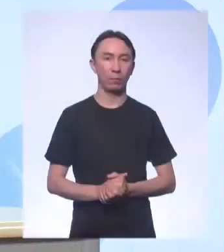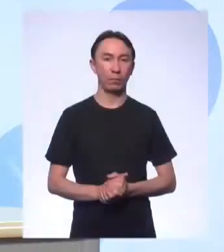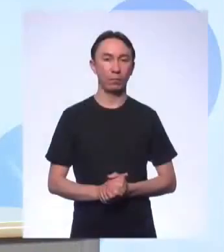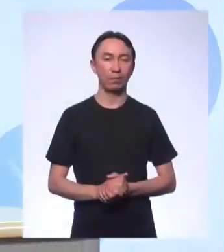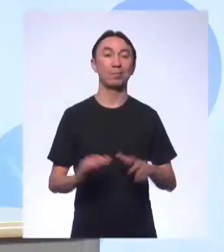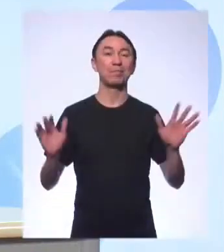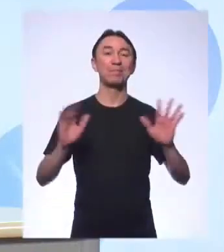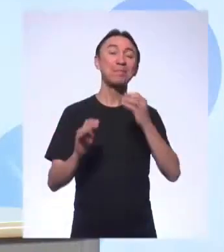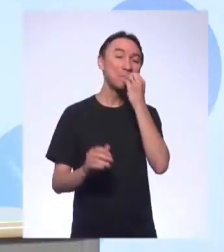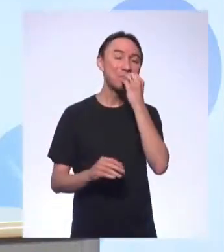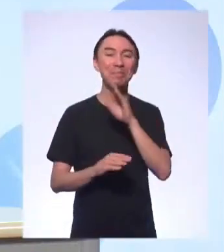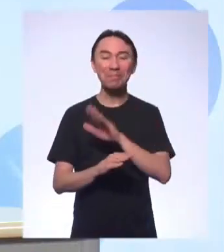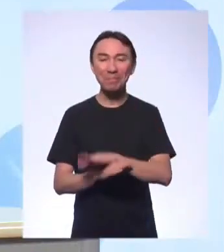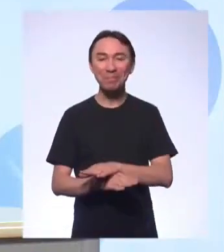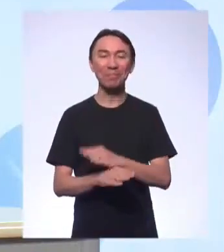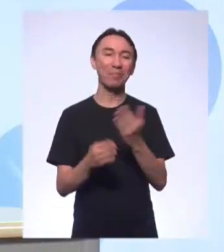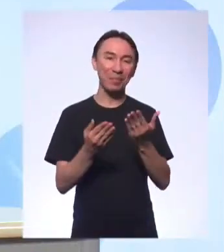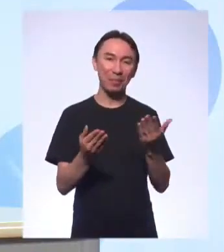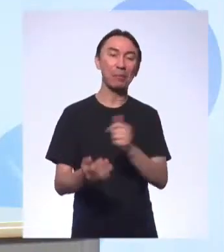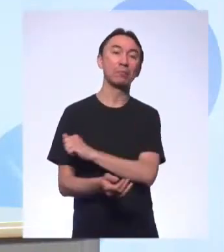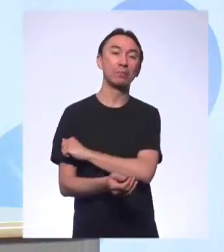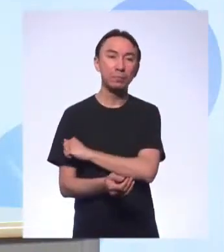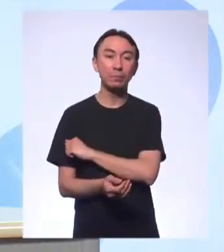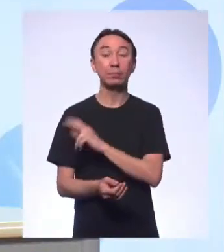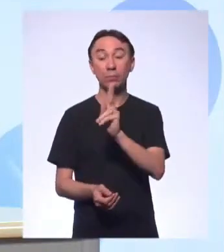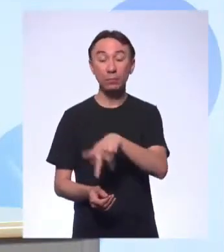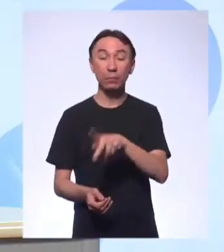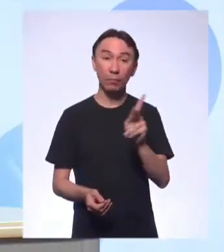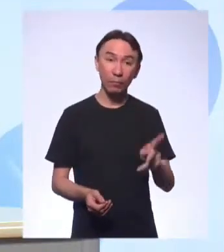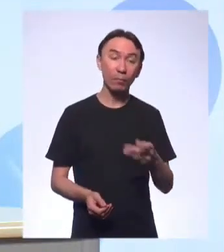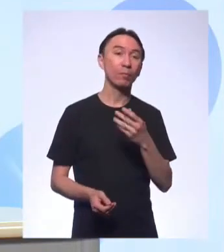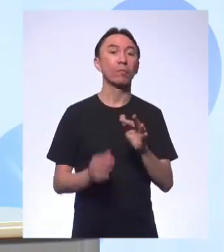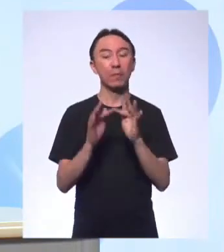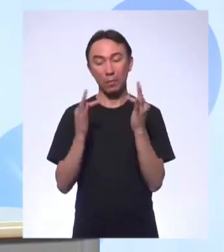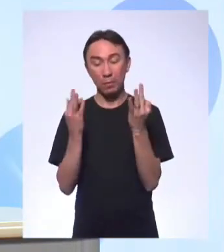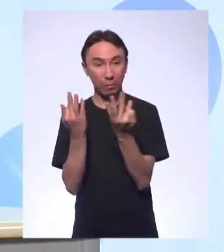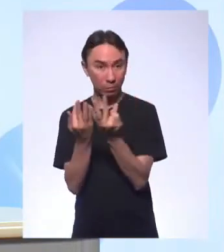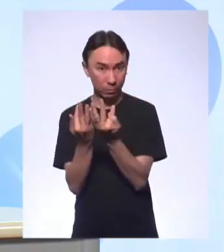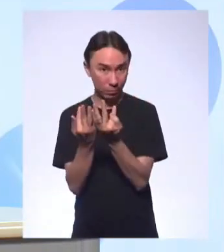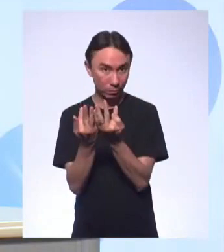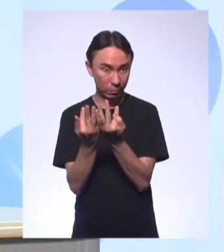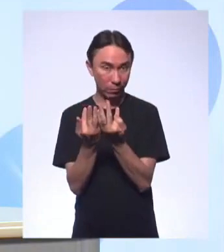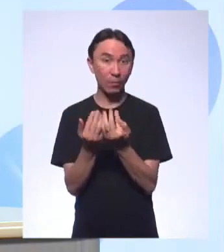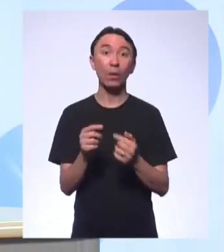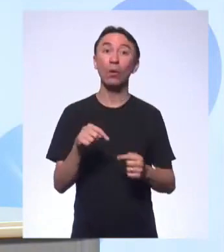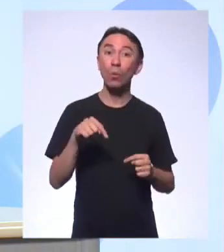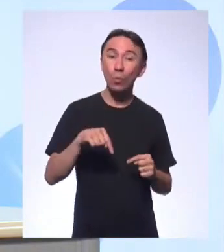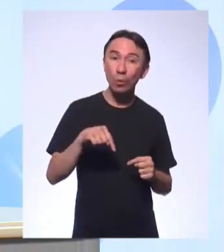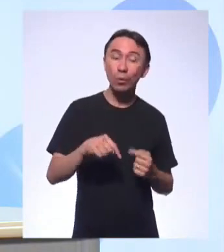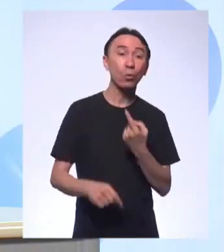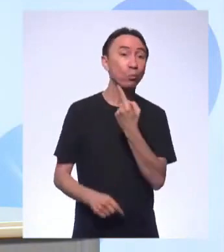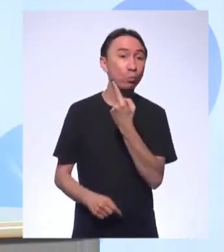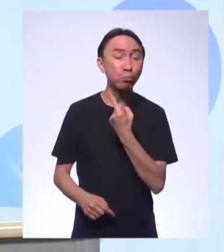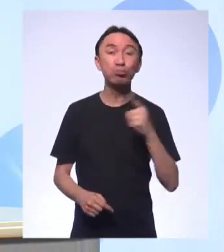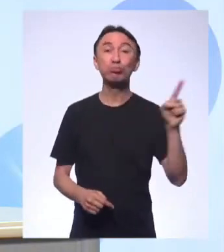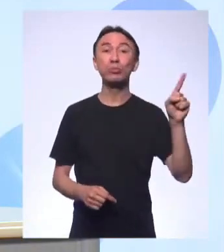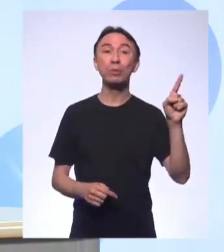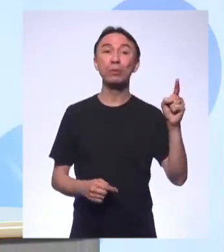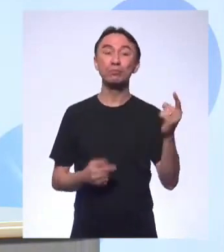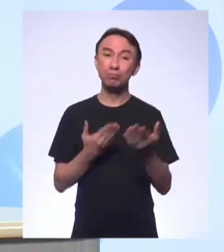Boa tarde, estudante, professores, familiares. Seja bem-vindo a mais uma hora, ou melhor, a última aula de Química